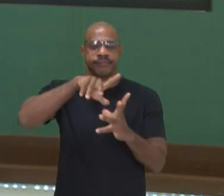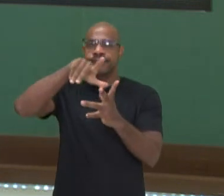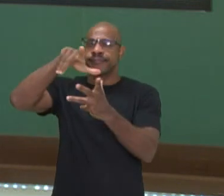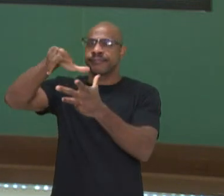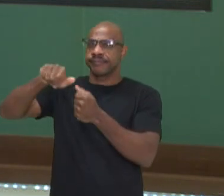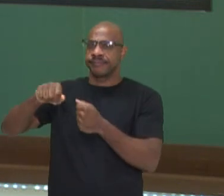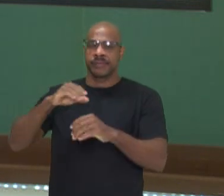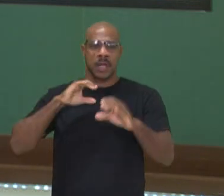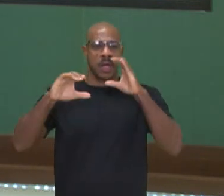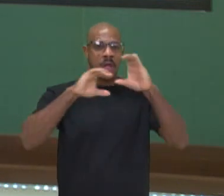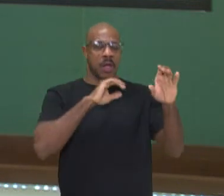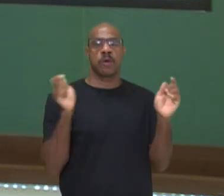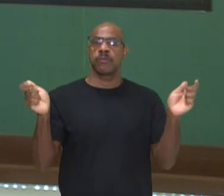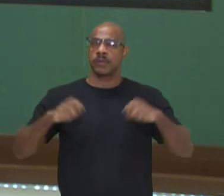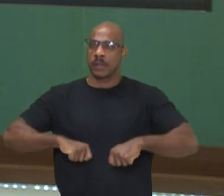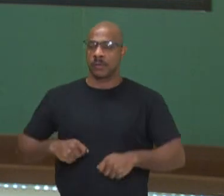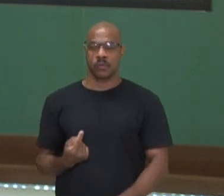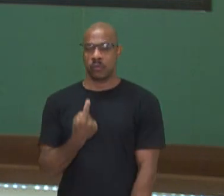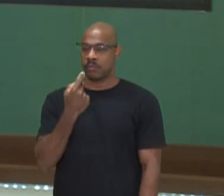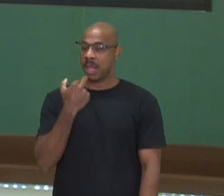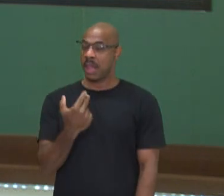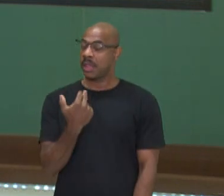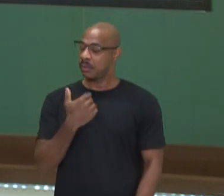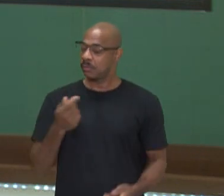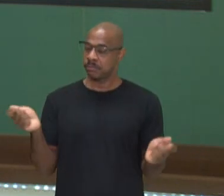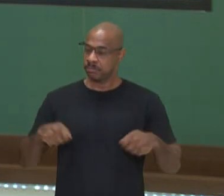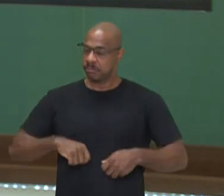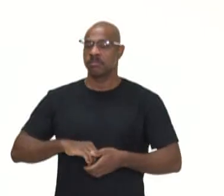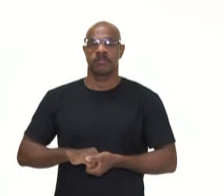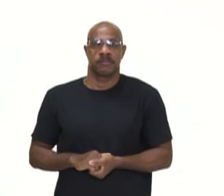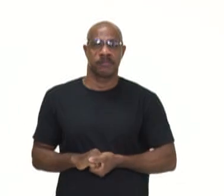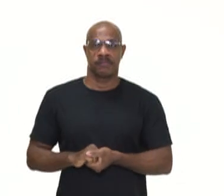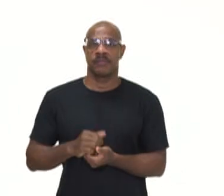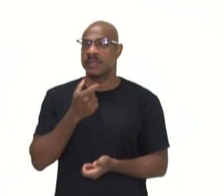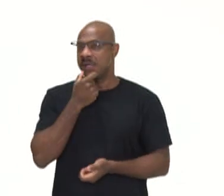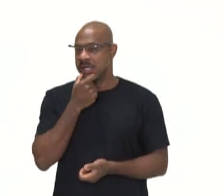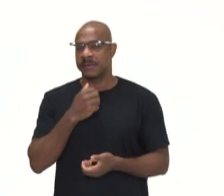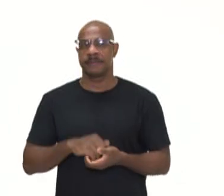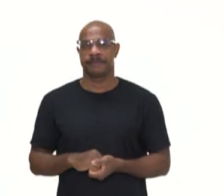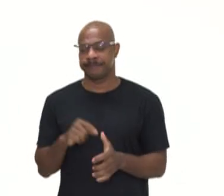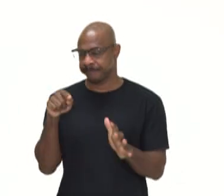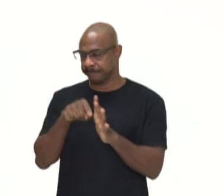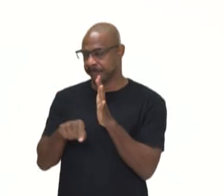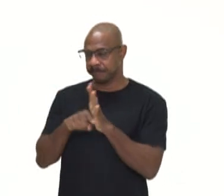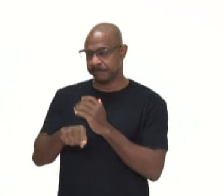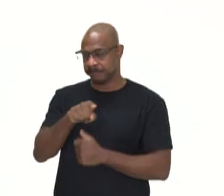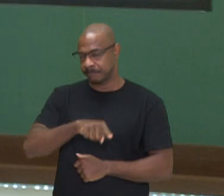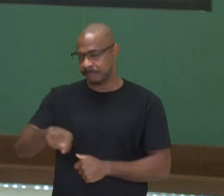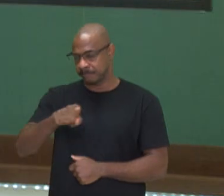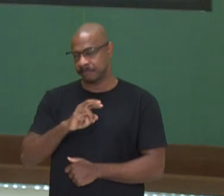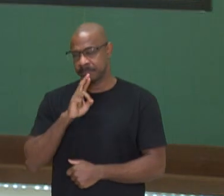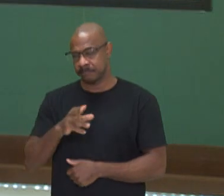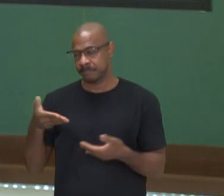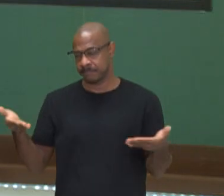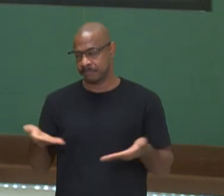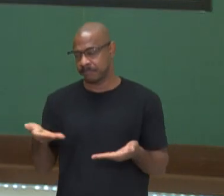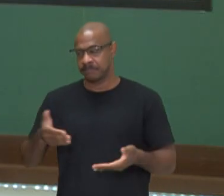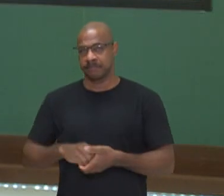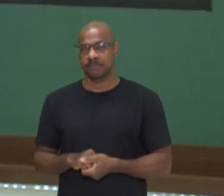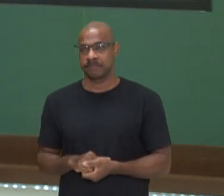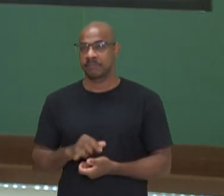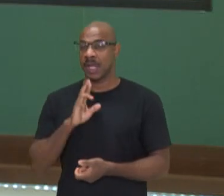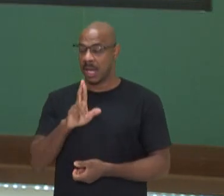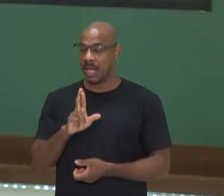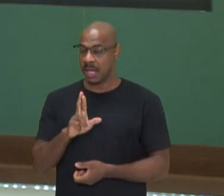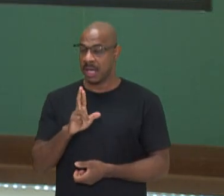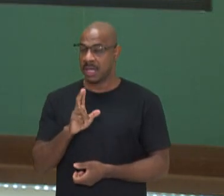no planeta fora, o inglês. Sendo assim, eu tenho 3 perguntas para vocês responderem. Eu quero que vocês respondam em